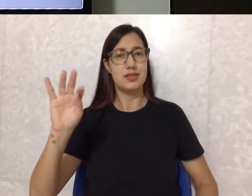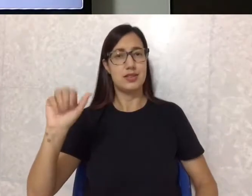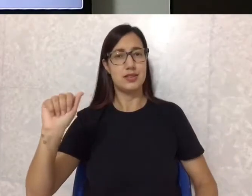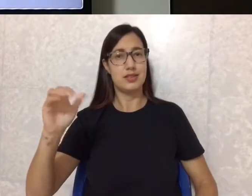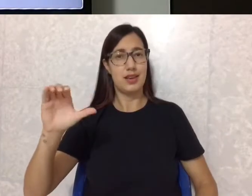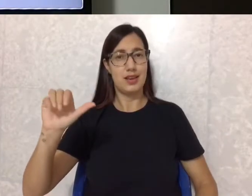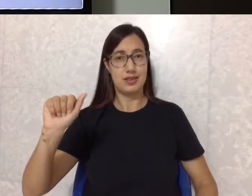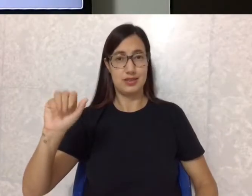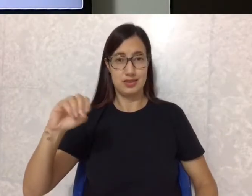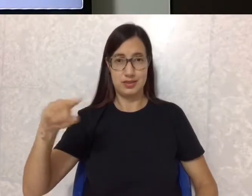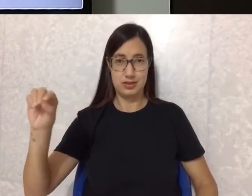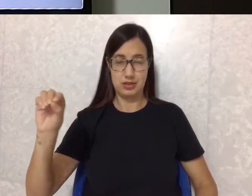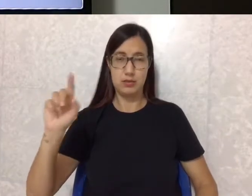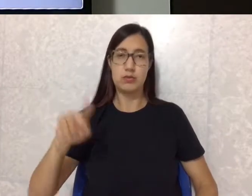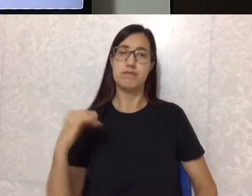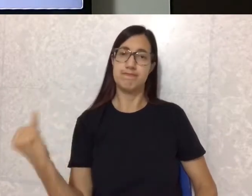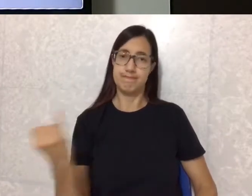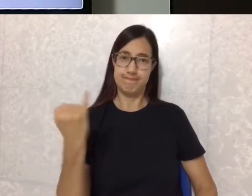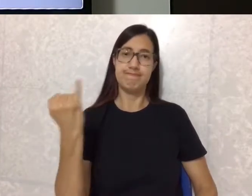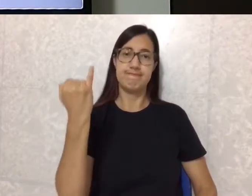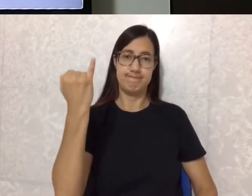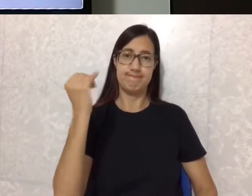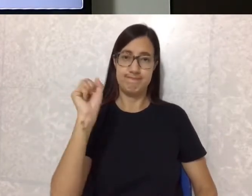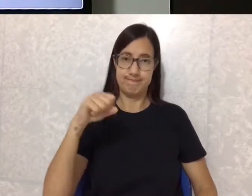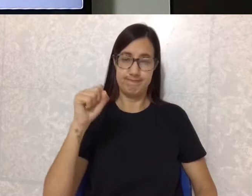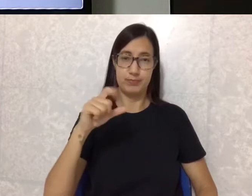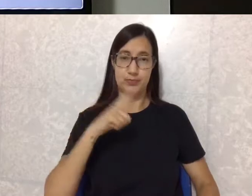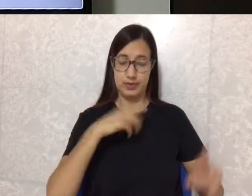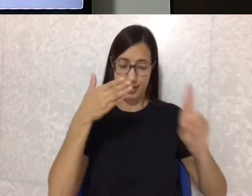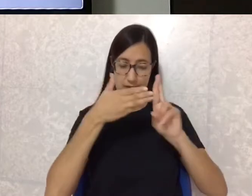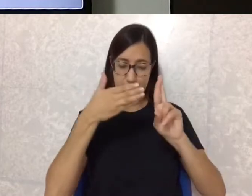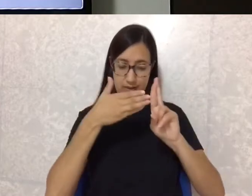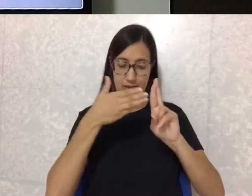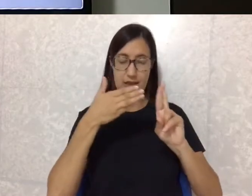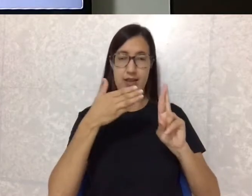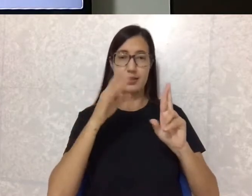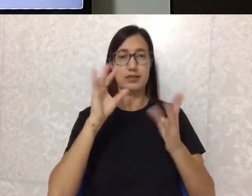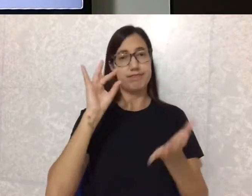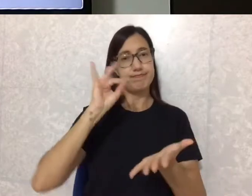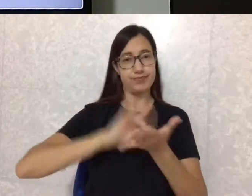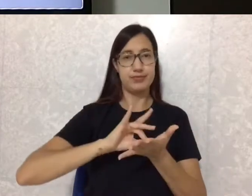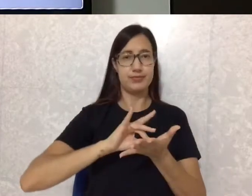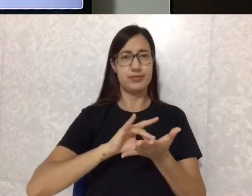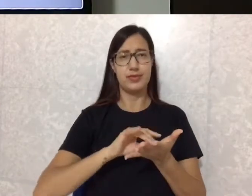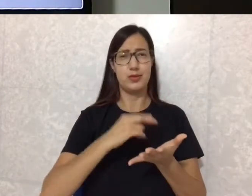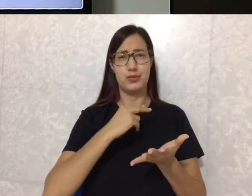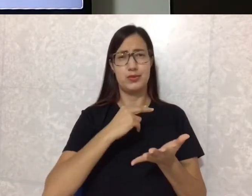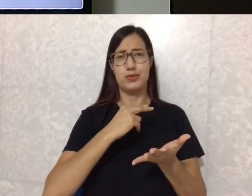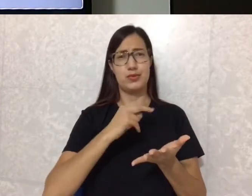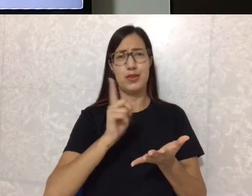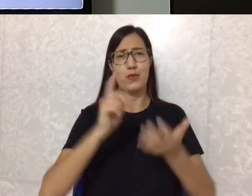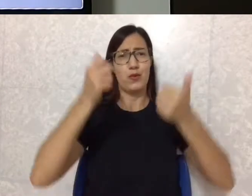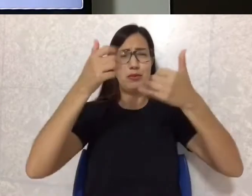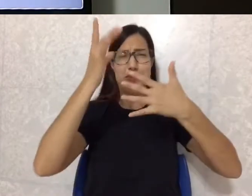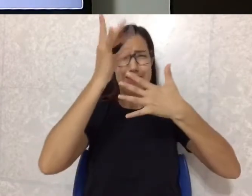fazer a citação é a informação mais de referência, mais factual, que aí eu não vou entrar nesse detalhe, vai ter o slide para